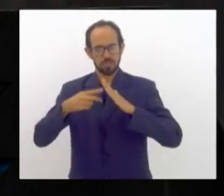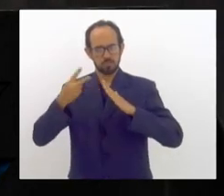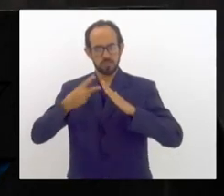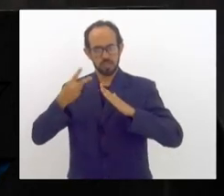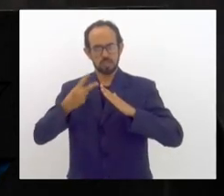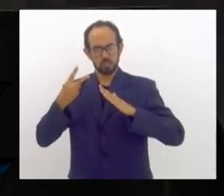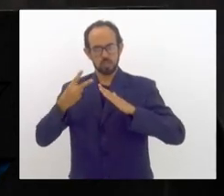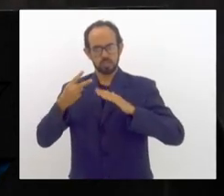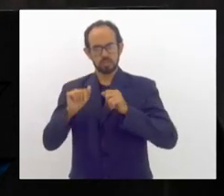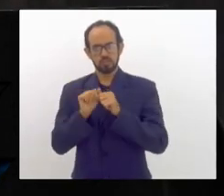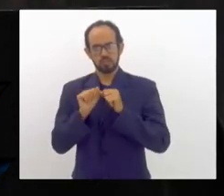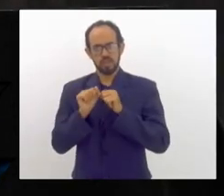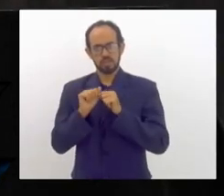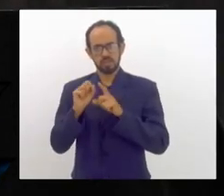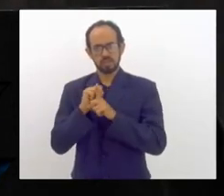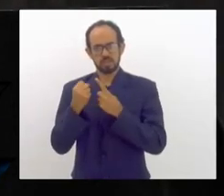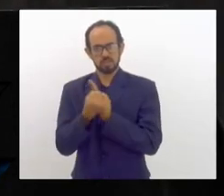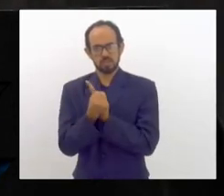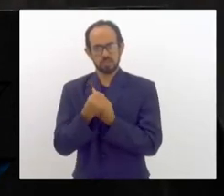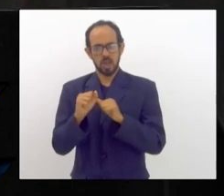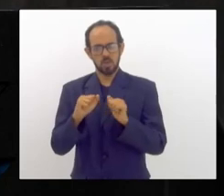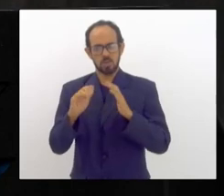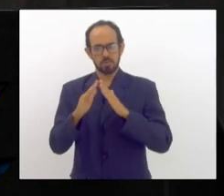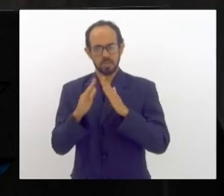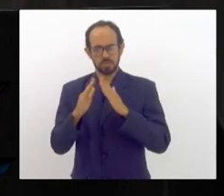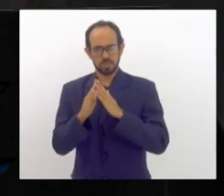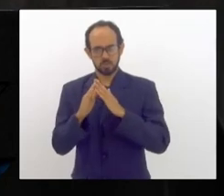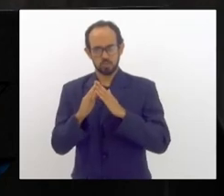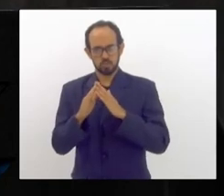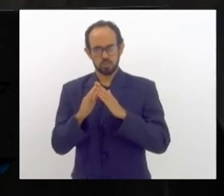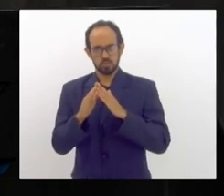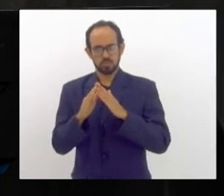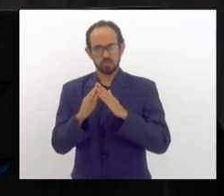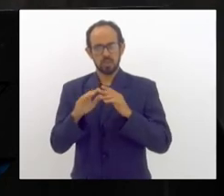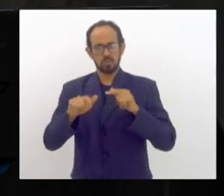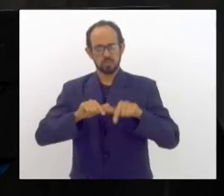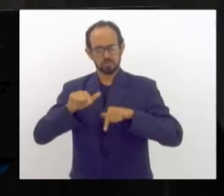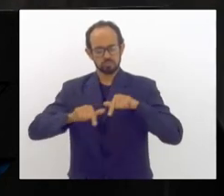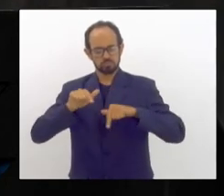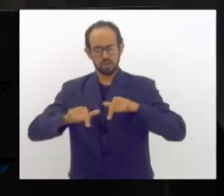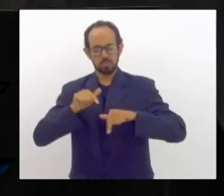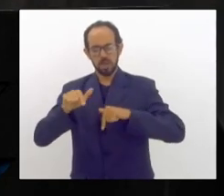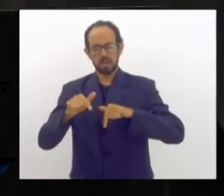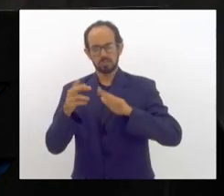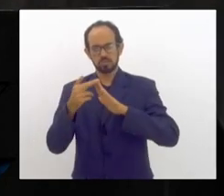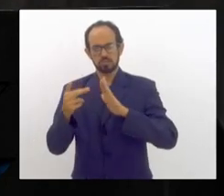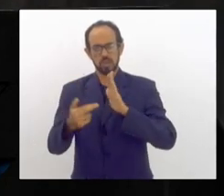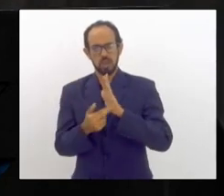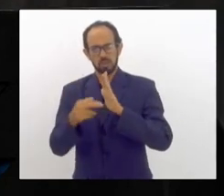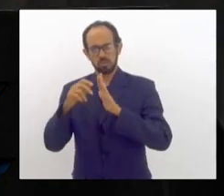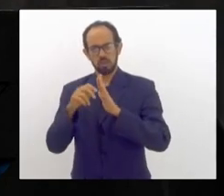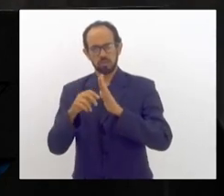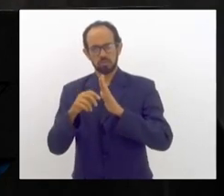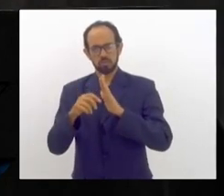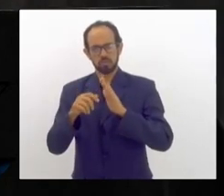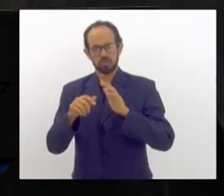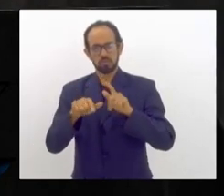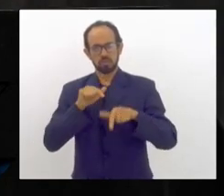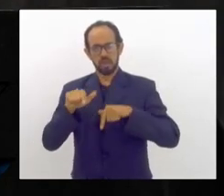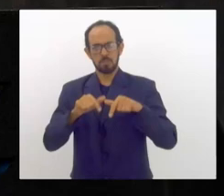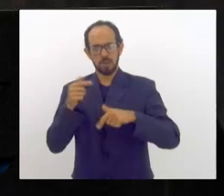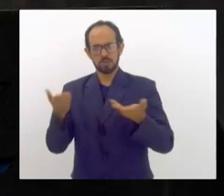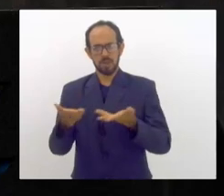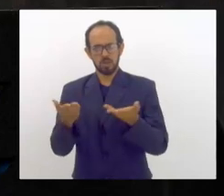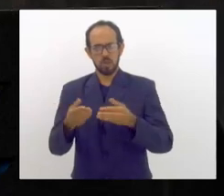de assistência social e habitação, que fez um extenso trabalho entregue em relatório. Trabalho esse que eu complemento agora